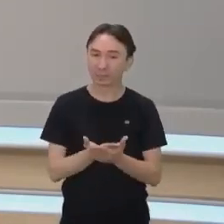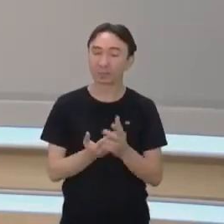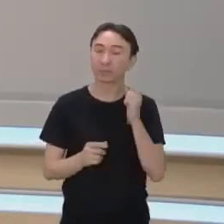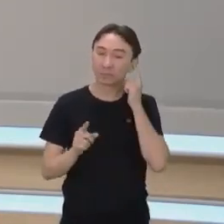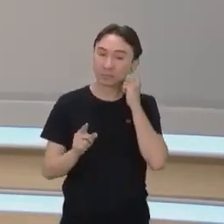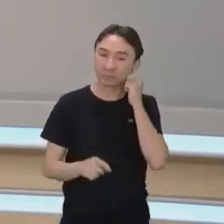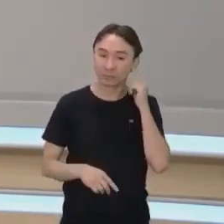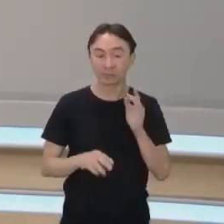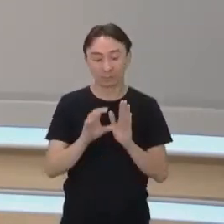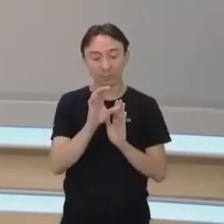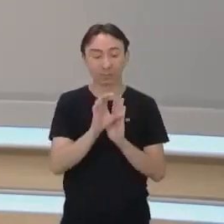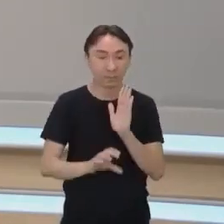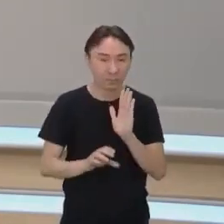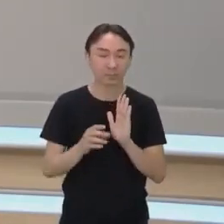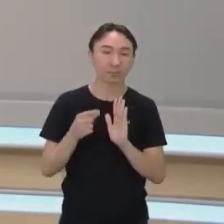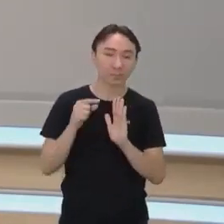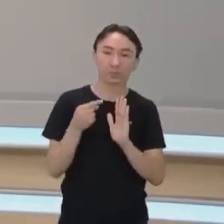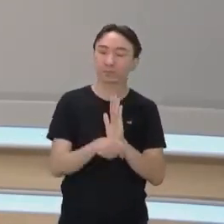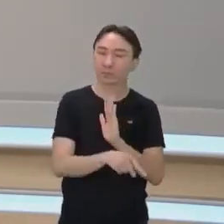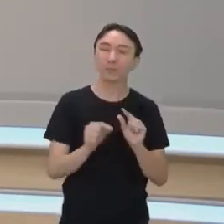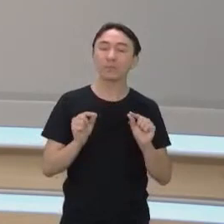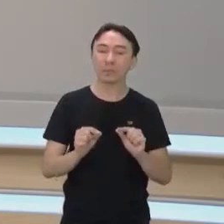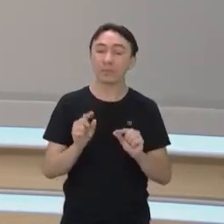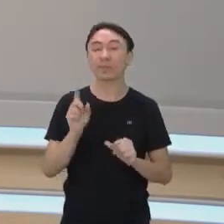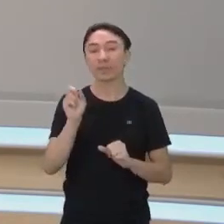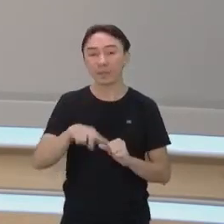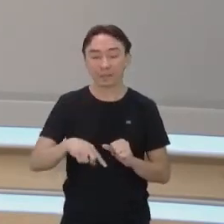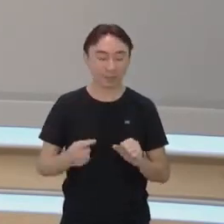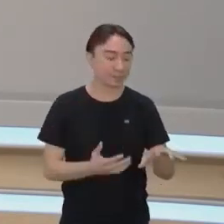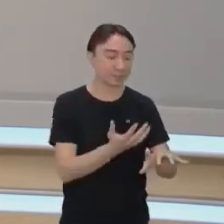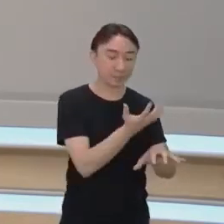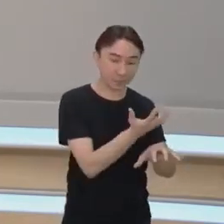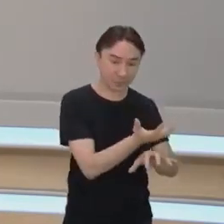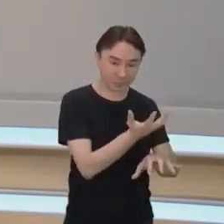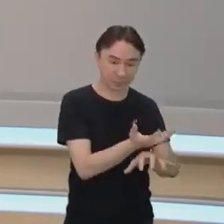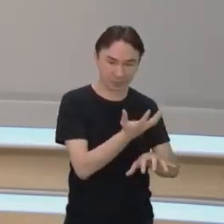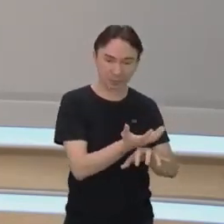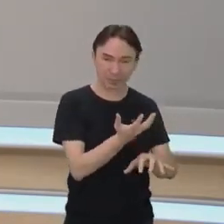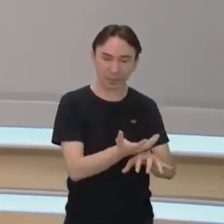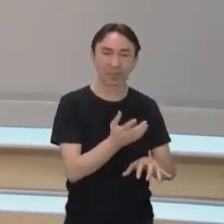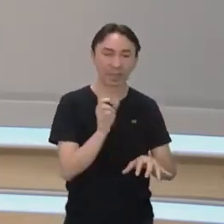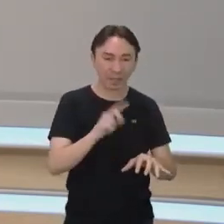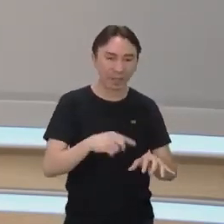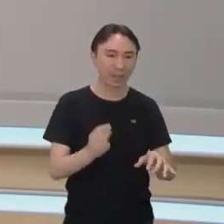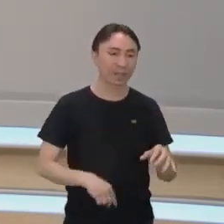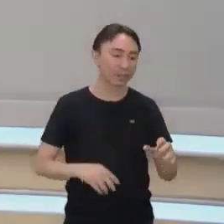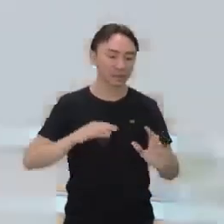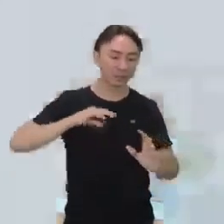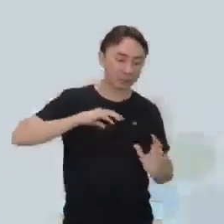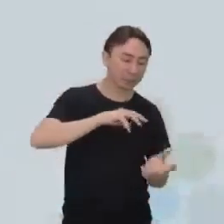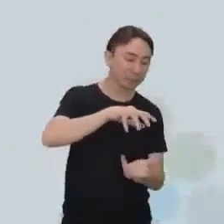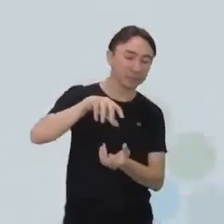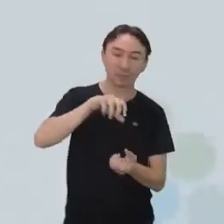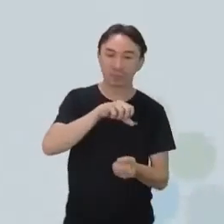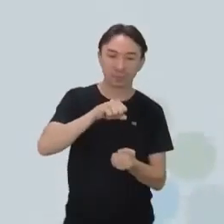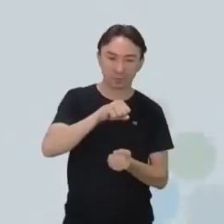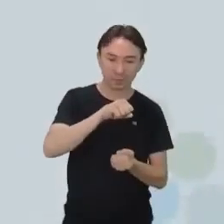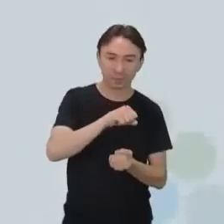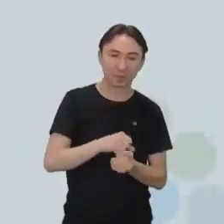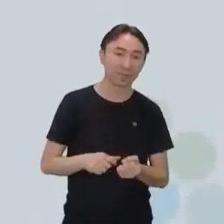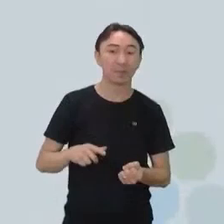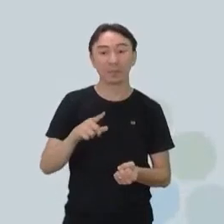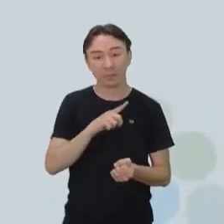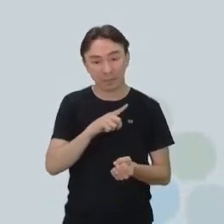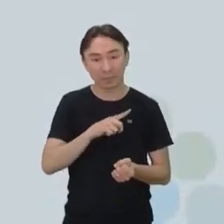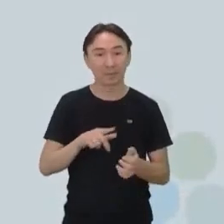curricular Recursos e Sustentabilidade, componente que faz parte da unidade curricular Projeto